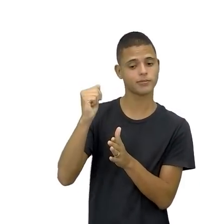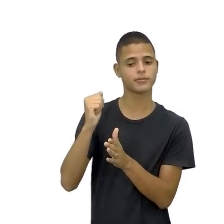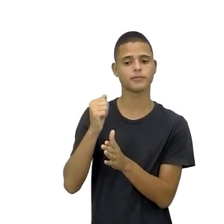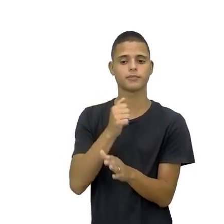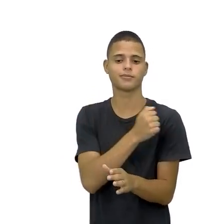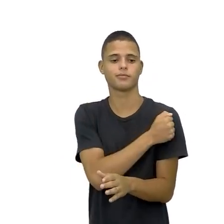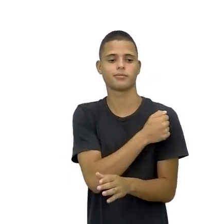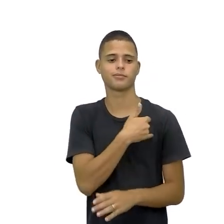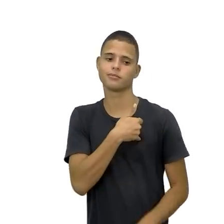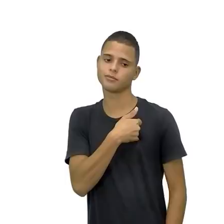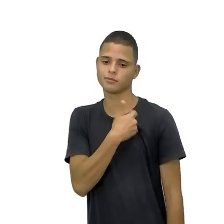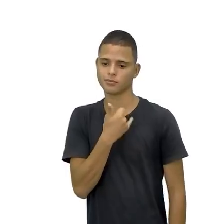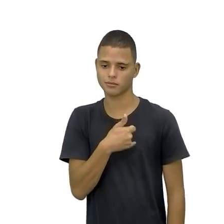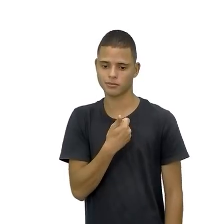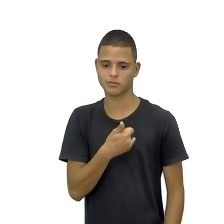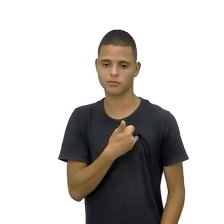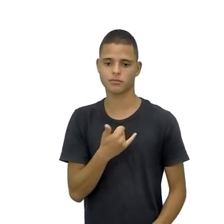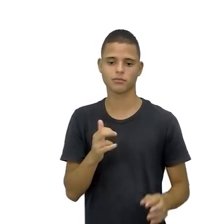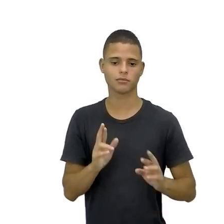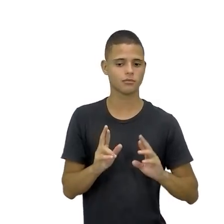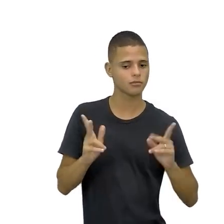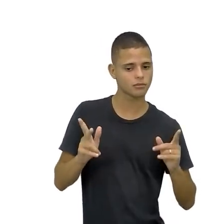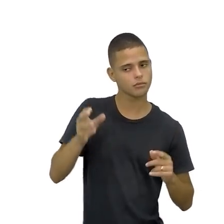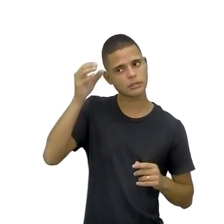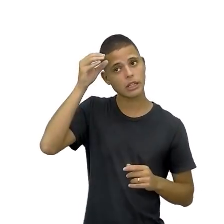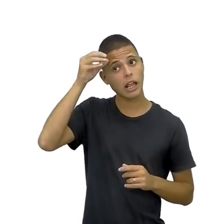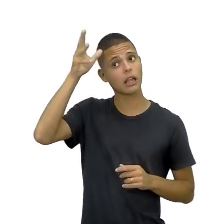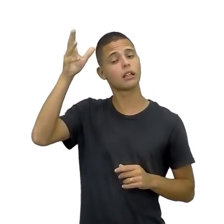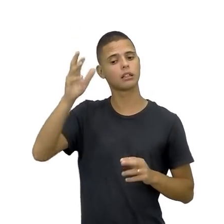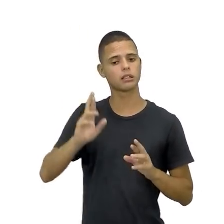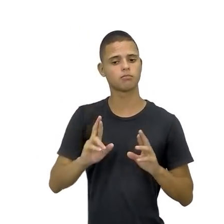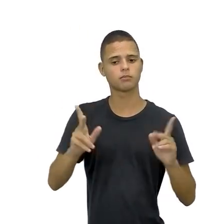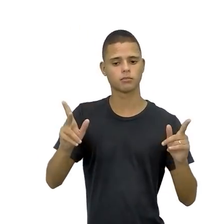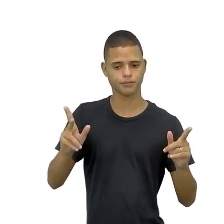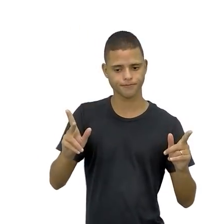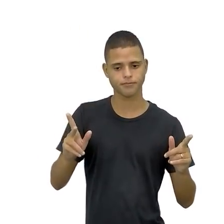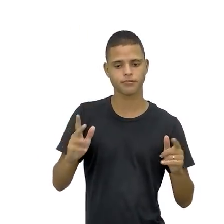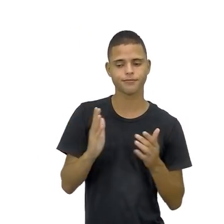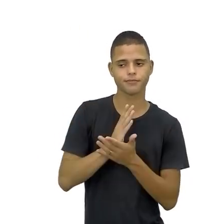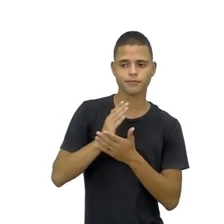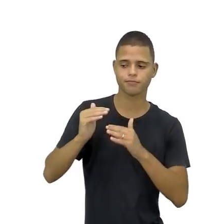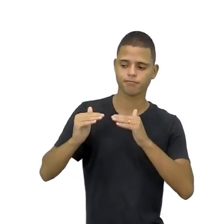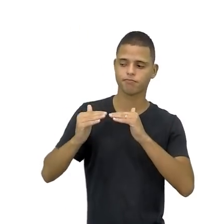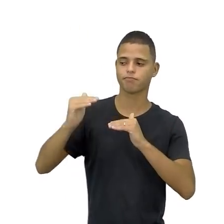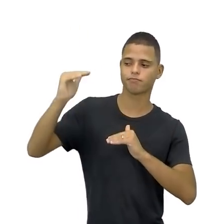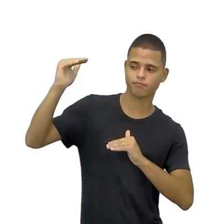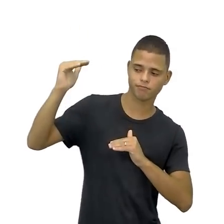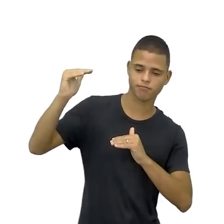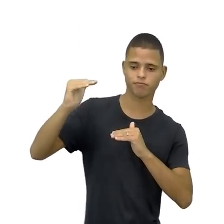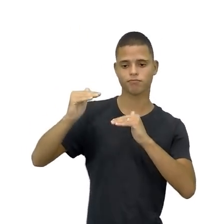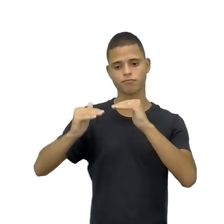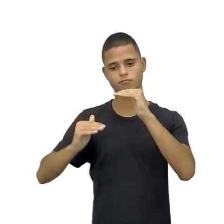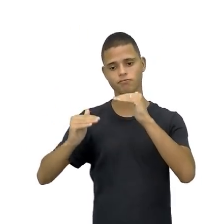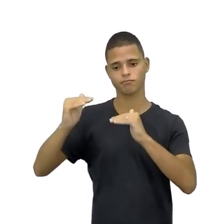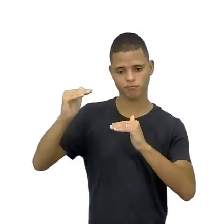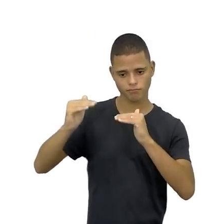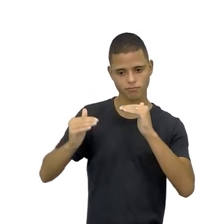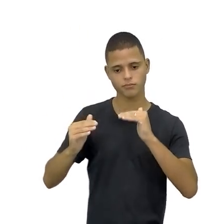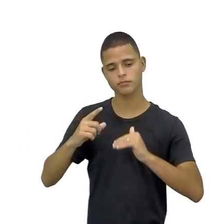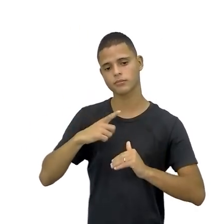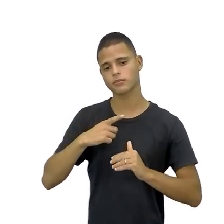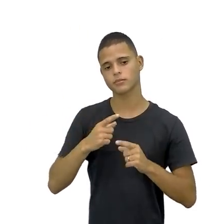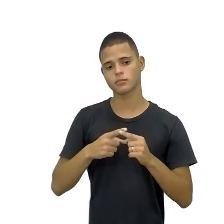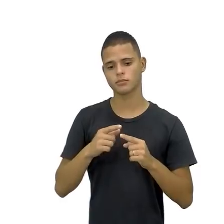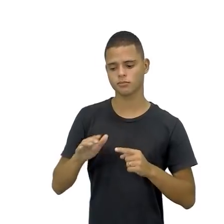de idades diferenciadas, de conhecimentos também também, de certa forma, um pouco diferente,